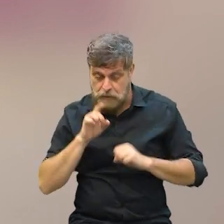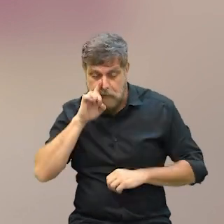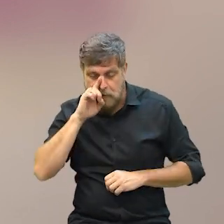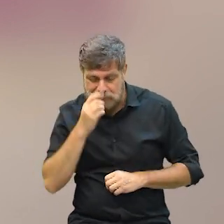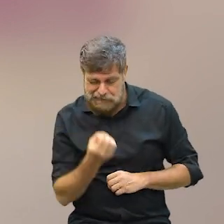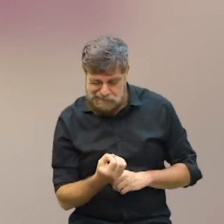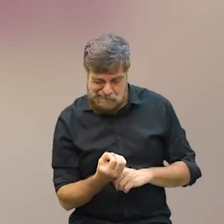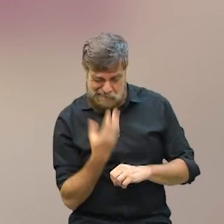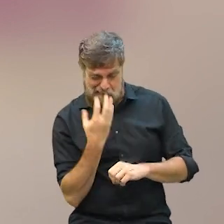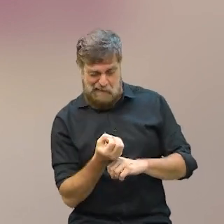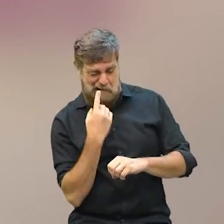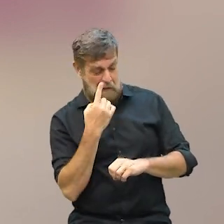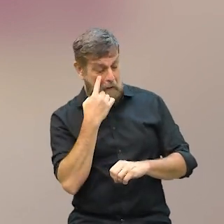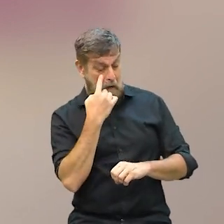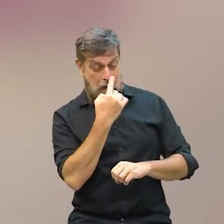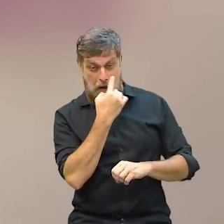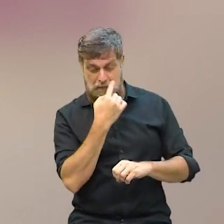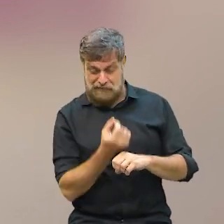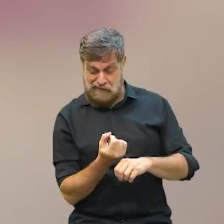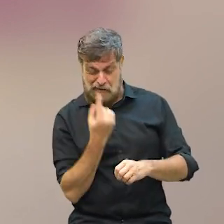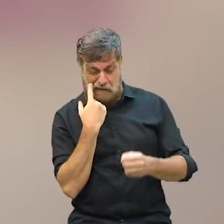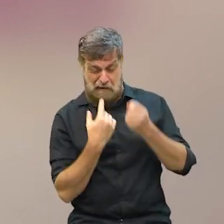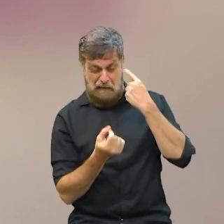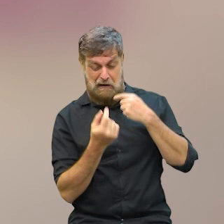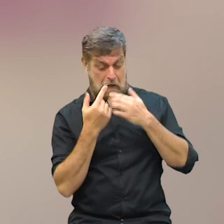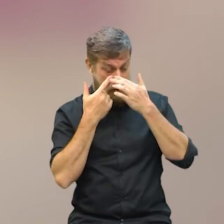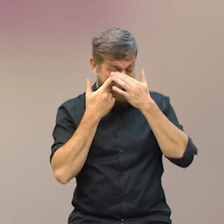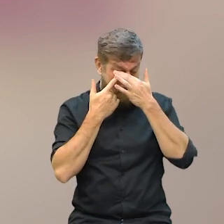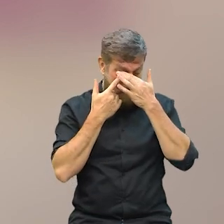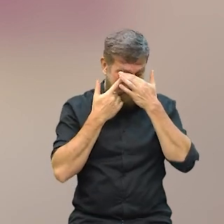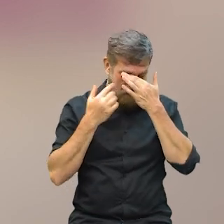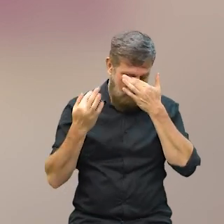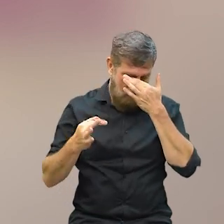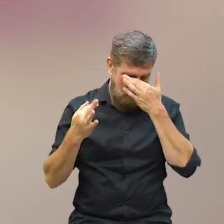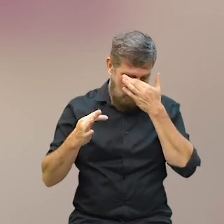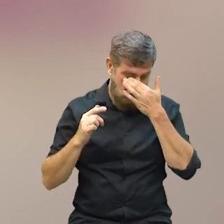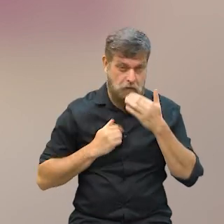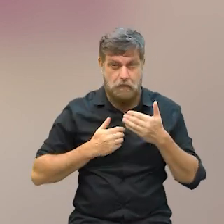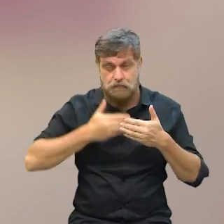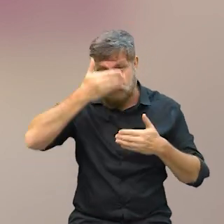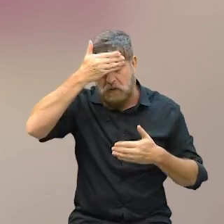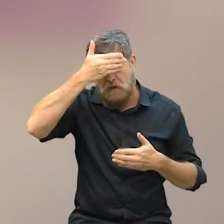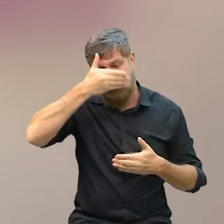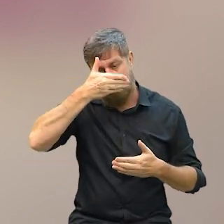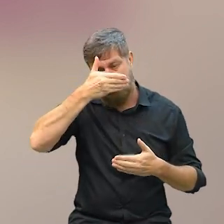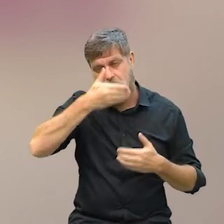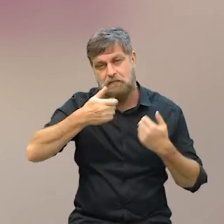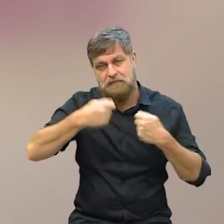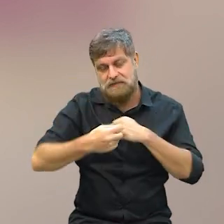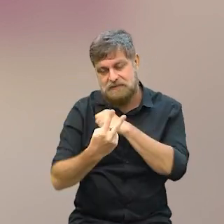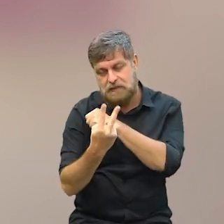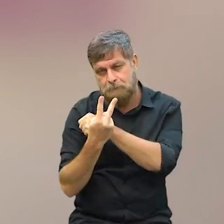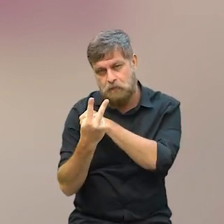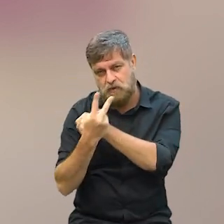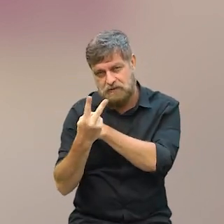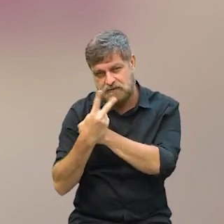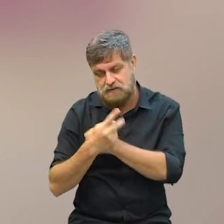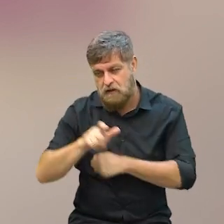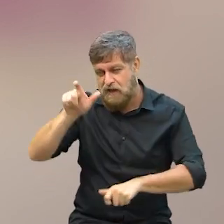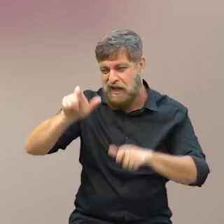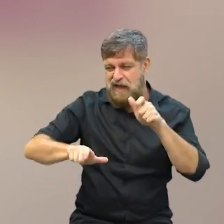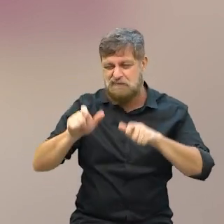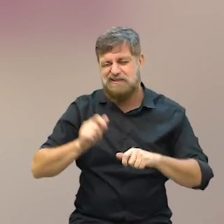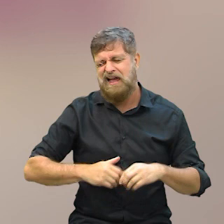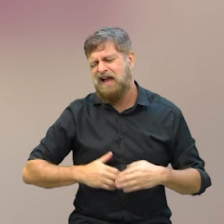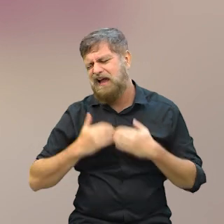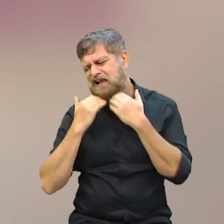possa, né, esmeril, né, voar o corpo estranho para o olho, usa proteção, né? Isso pessoas muitas vezes